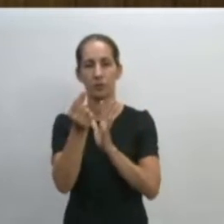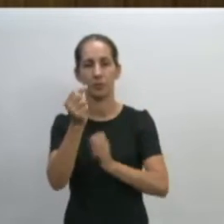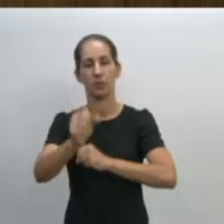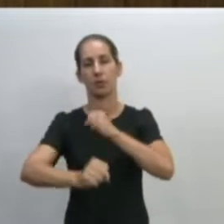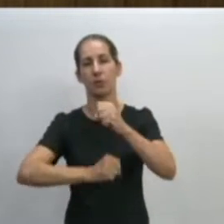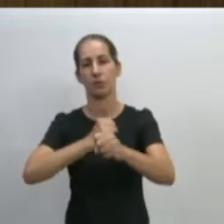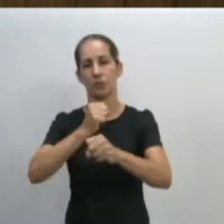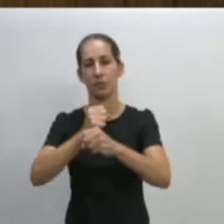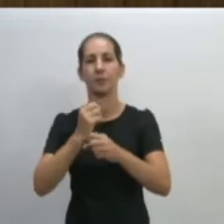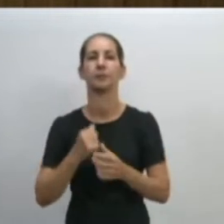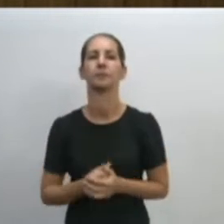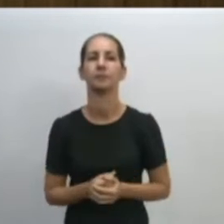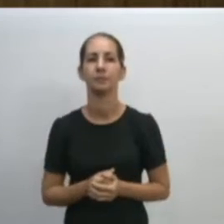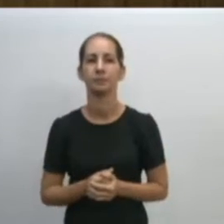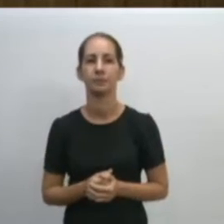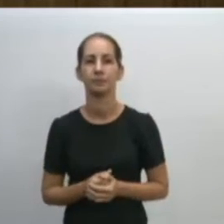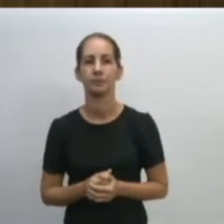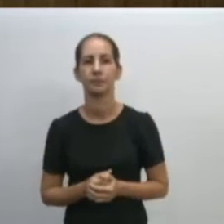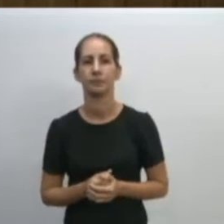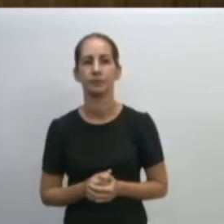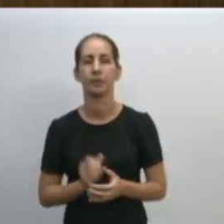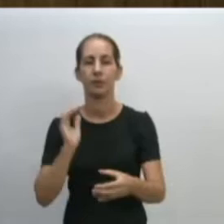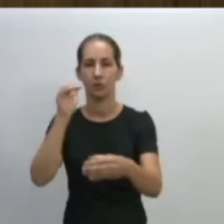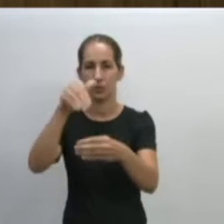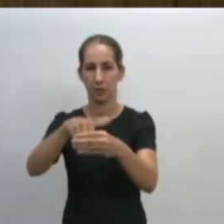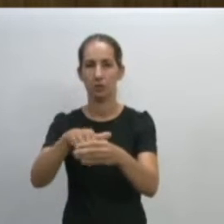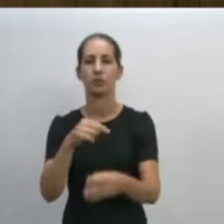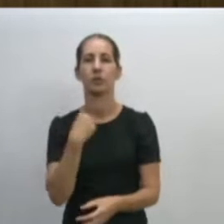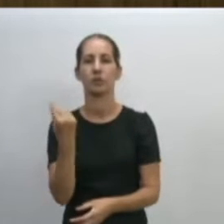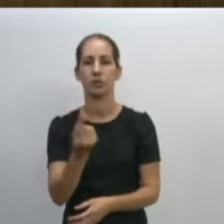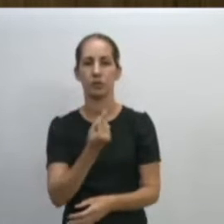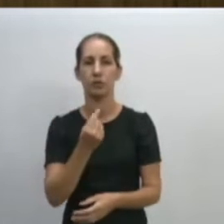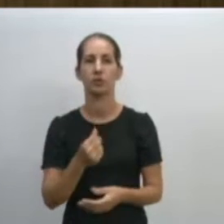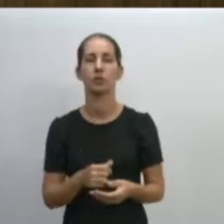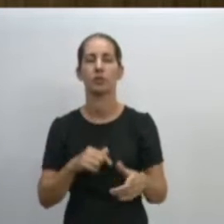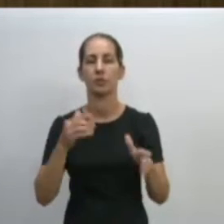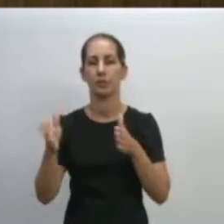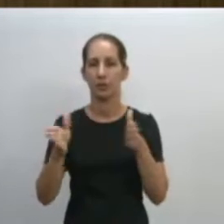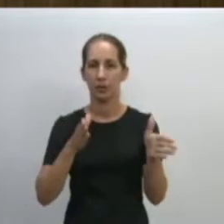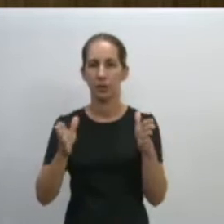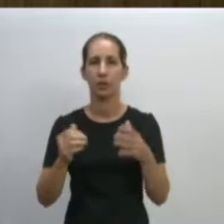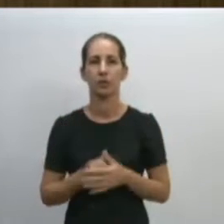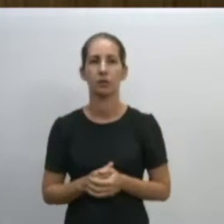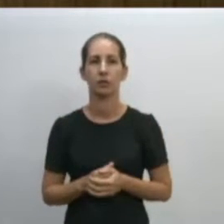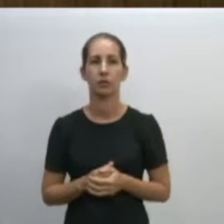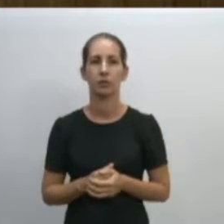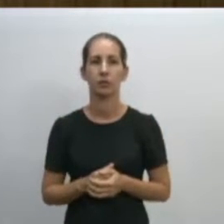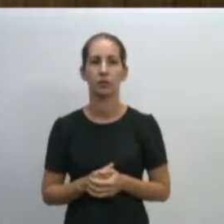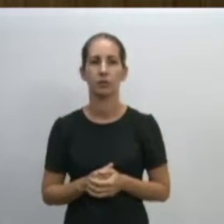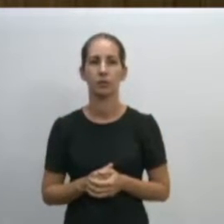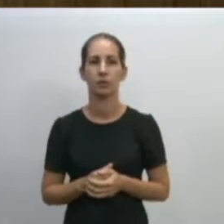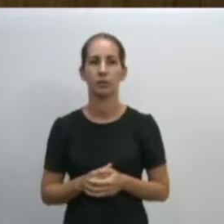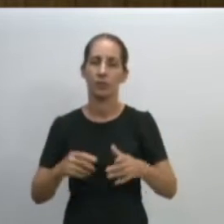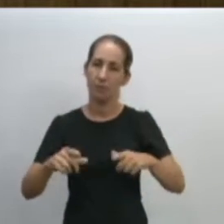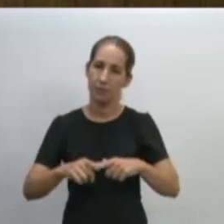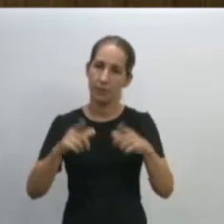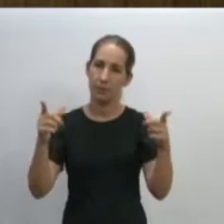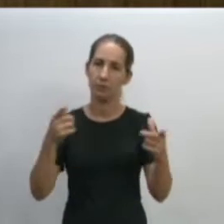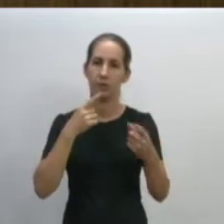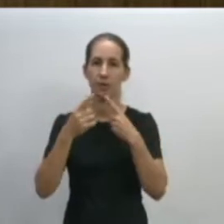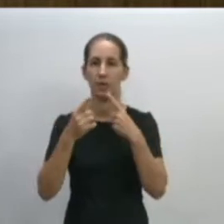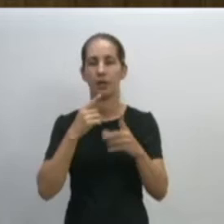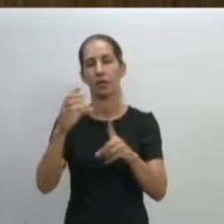E nessa votação, o nosso mandato ele abre para dialogar